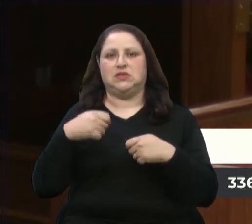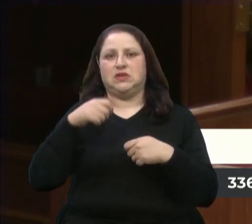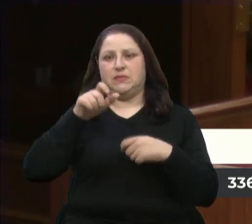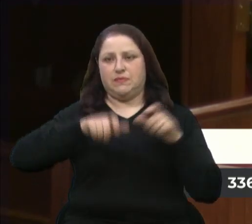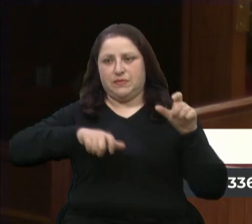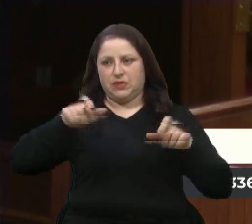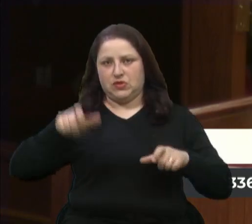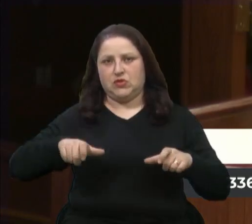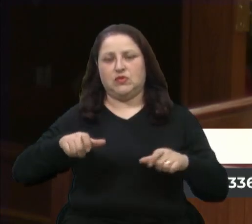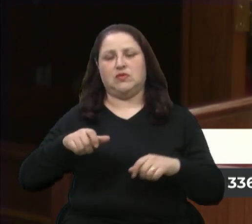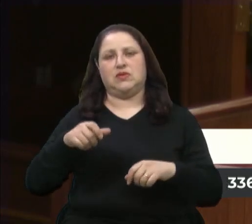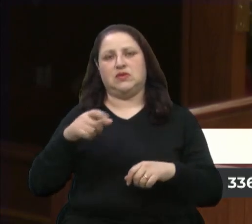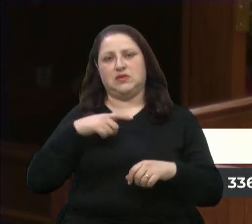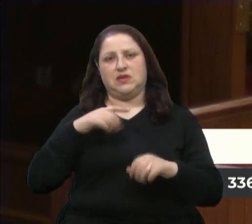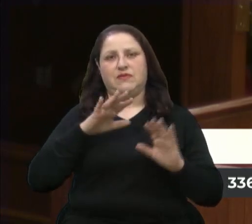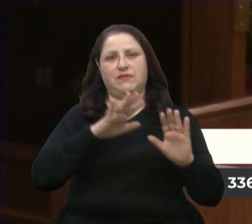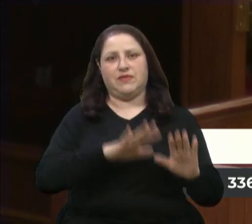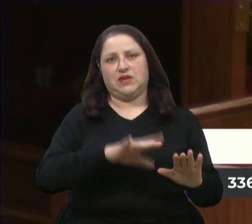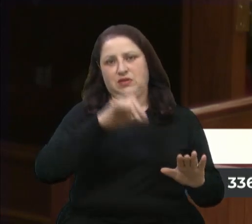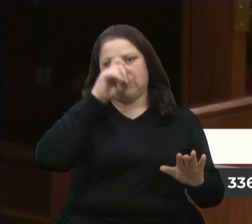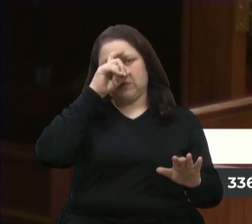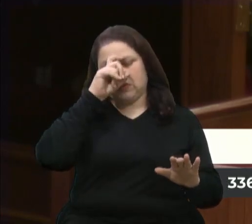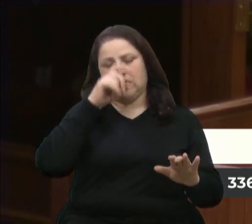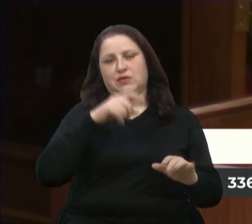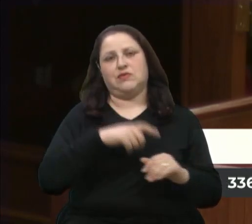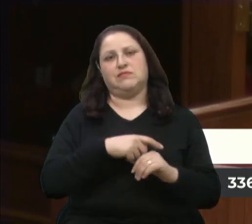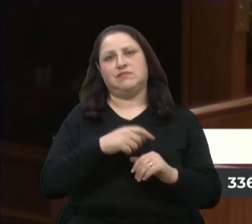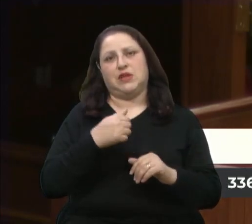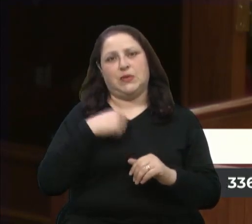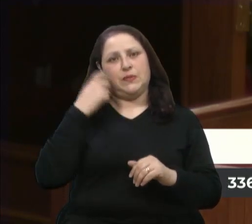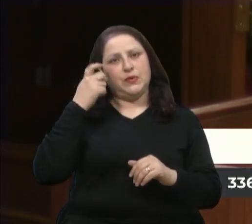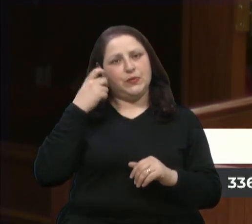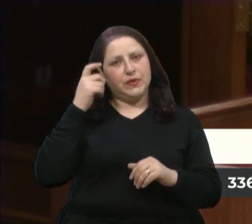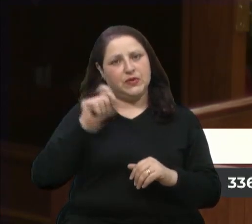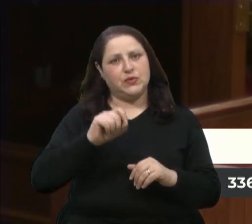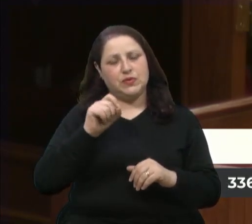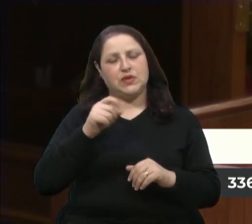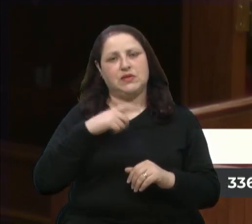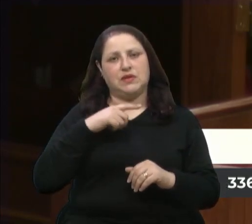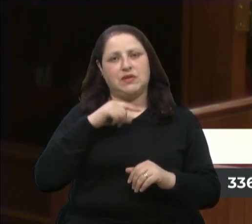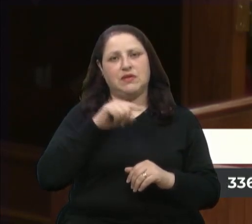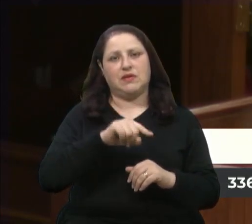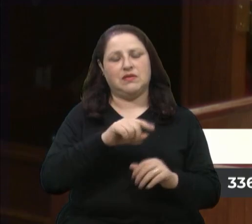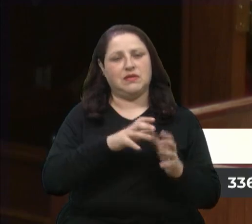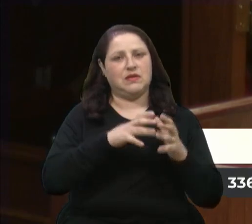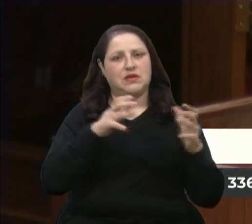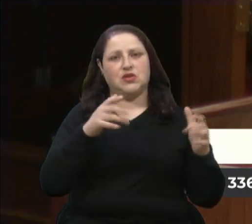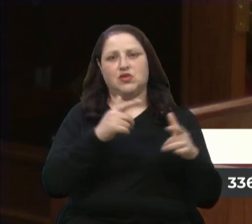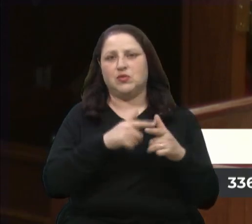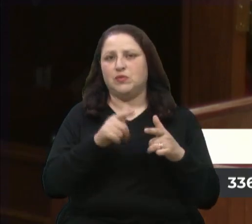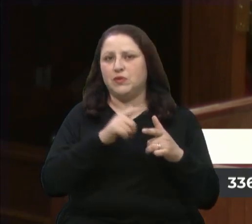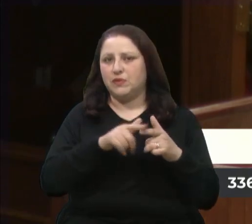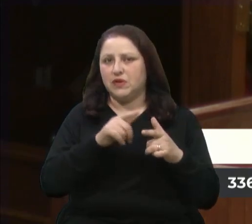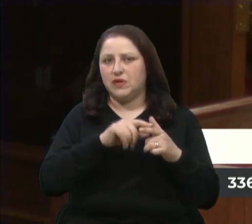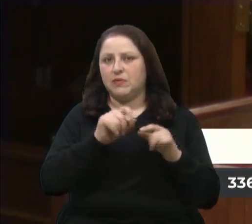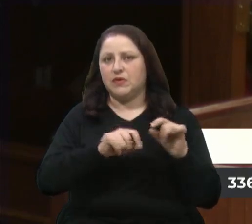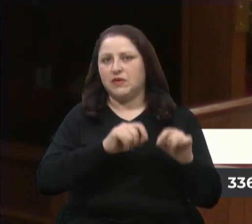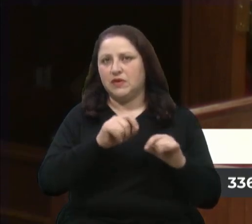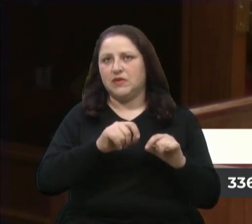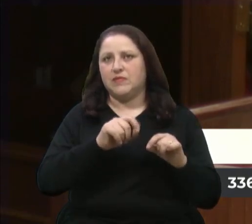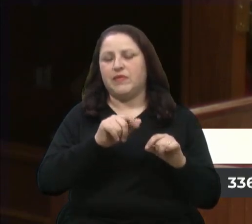pessoas, de uma internação, e me preocupou que tem esse grande problema que é